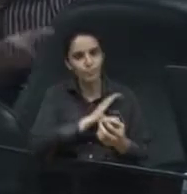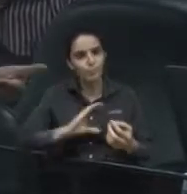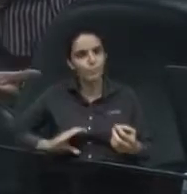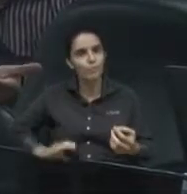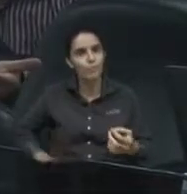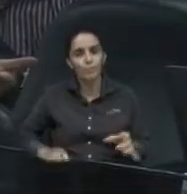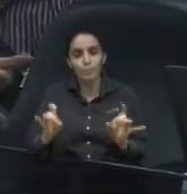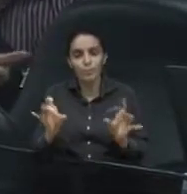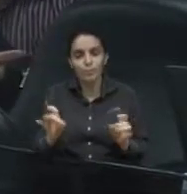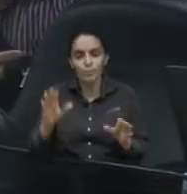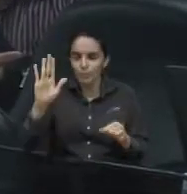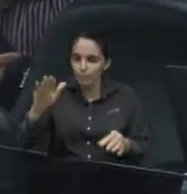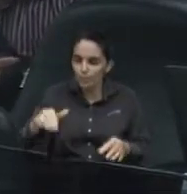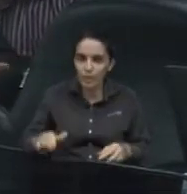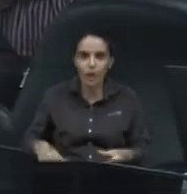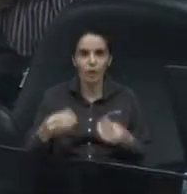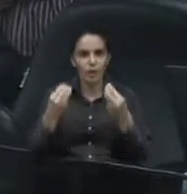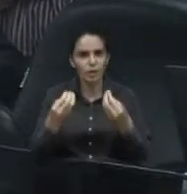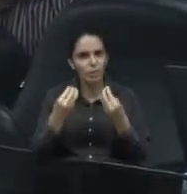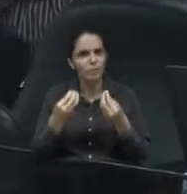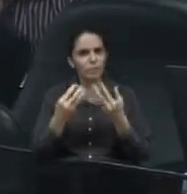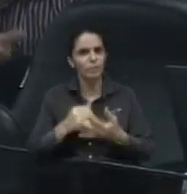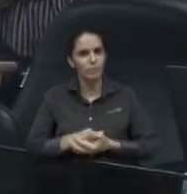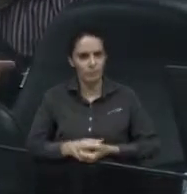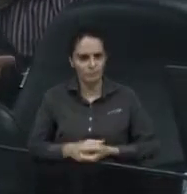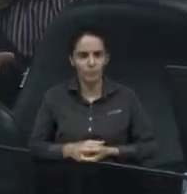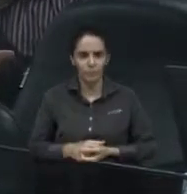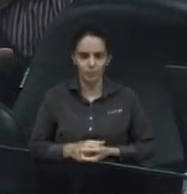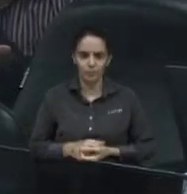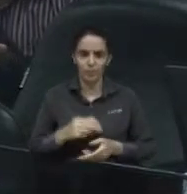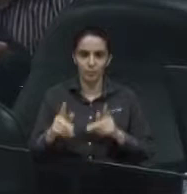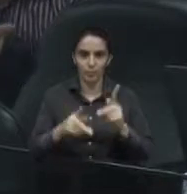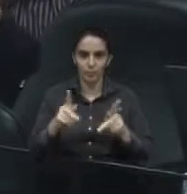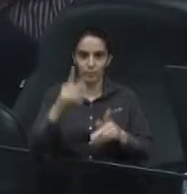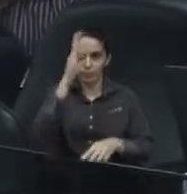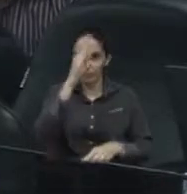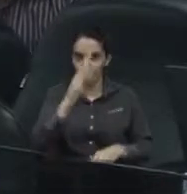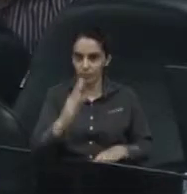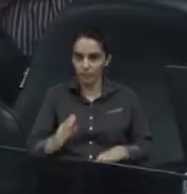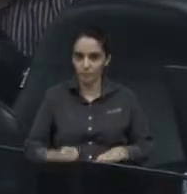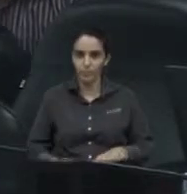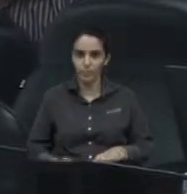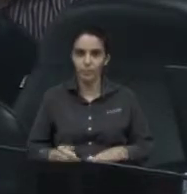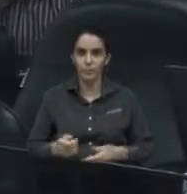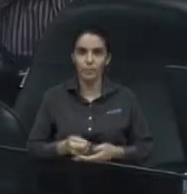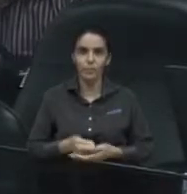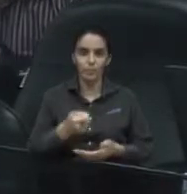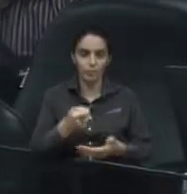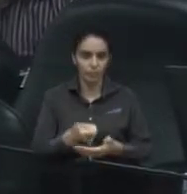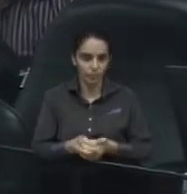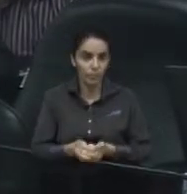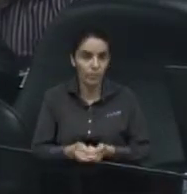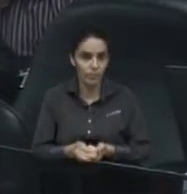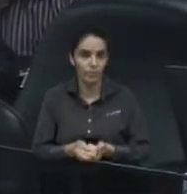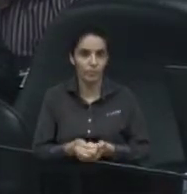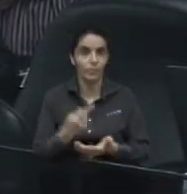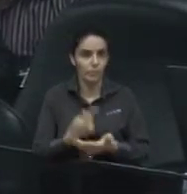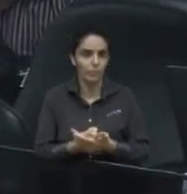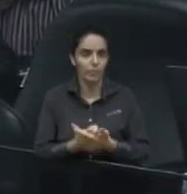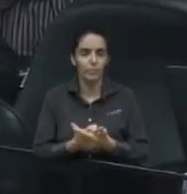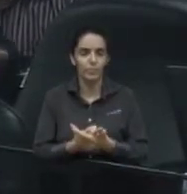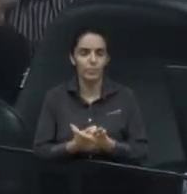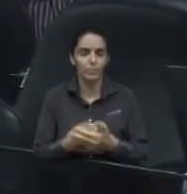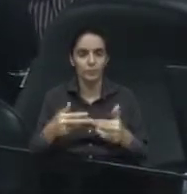uma tendência do povo brasileiro em comprar produtos que não são originais? Há, mas eu